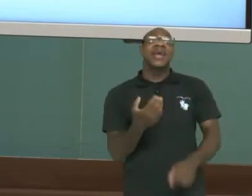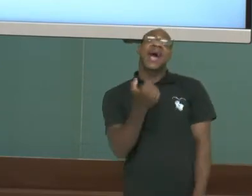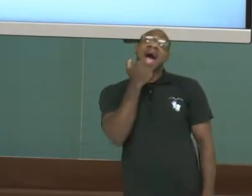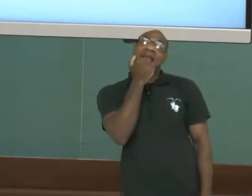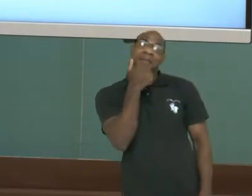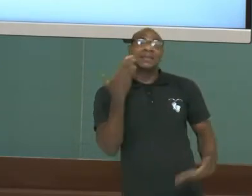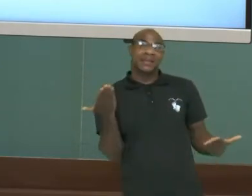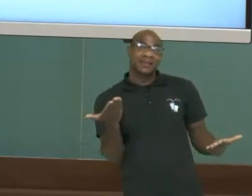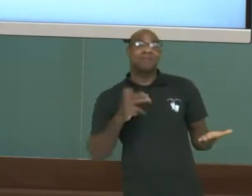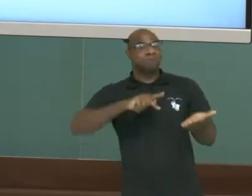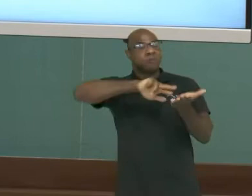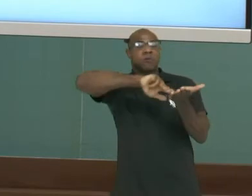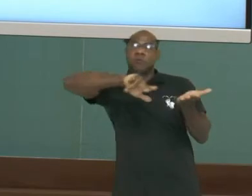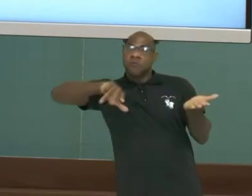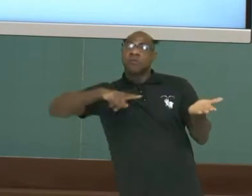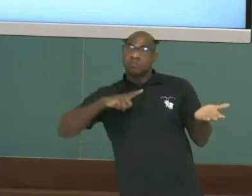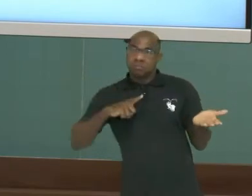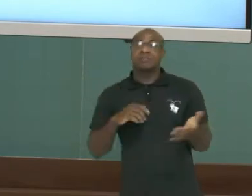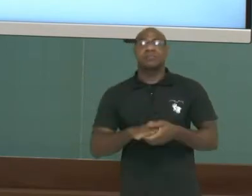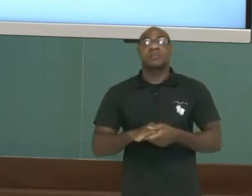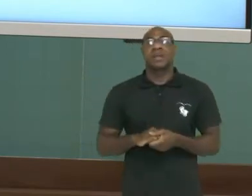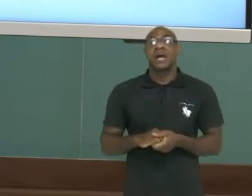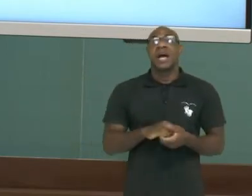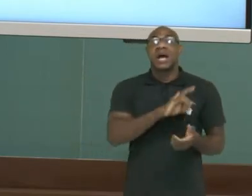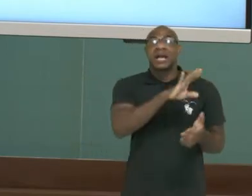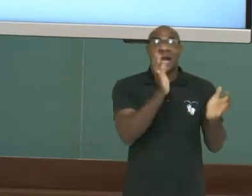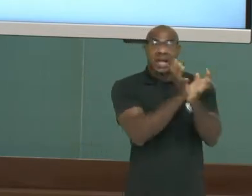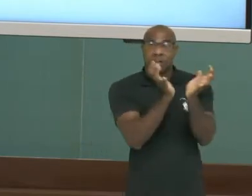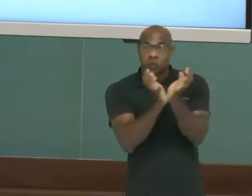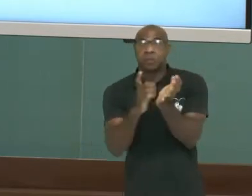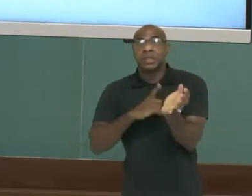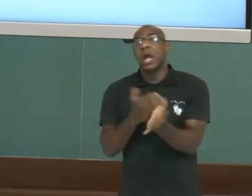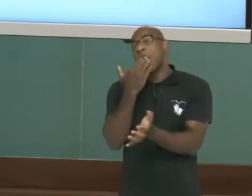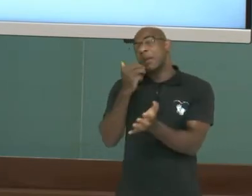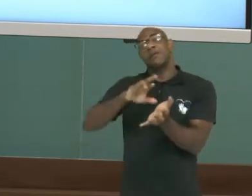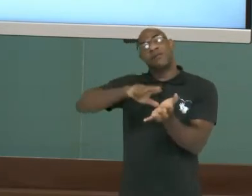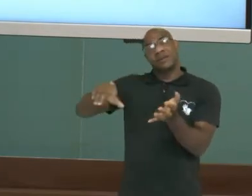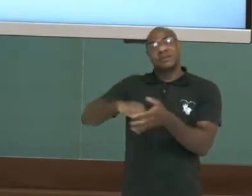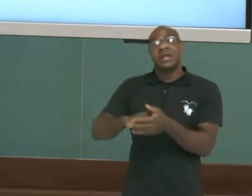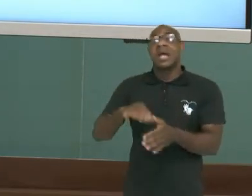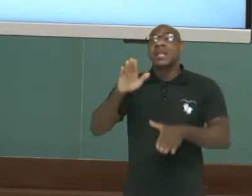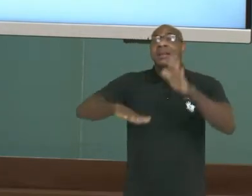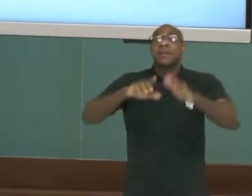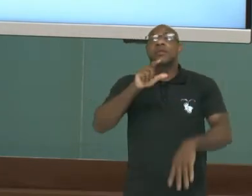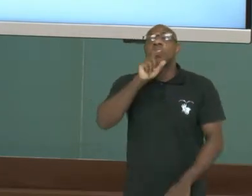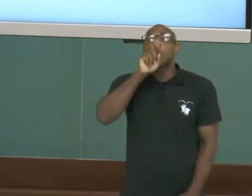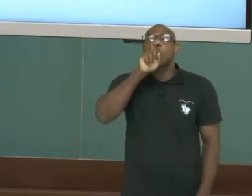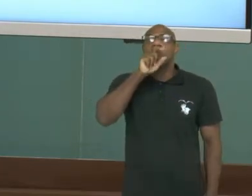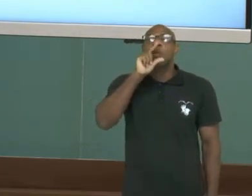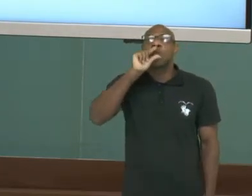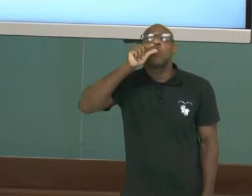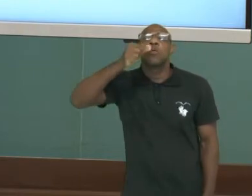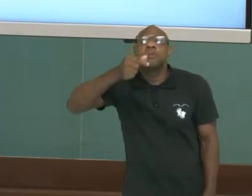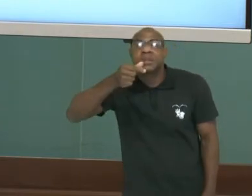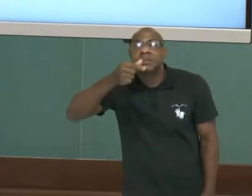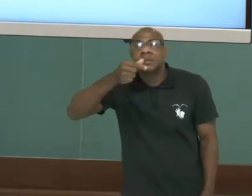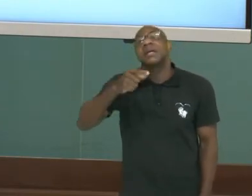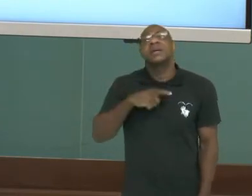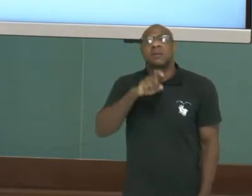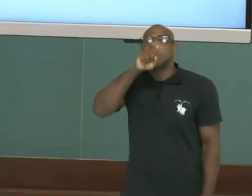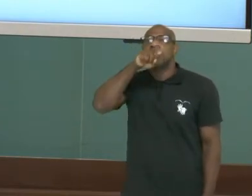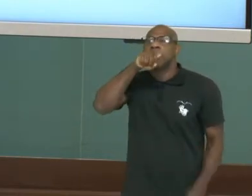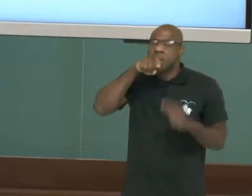alimentação que é diversificada, certo? Então, conforme ali o bico, Ele tem ali a habilidade para se alimentar